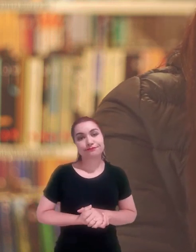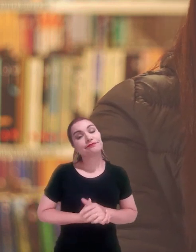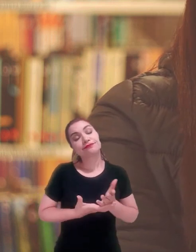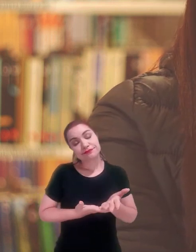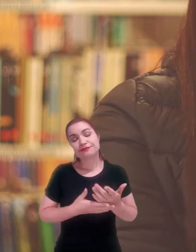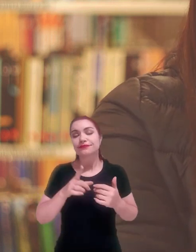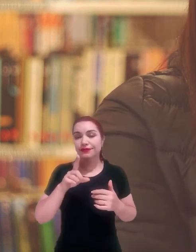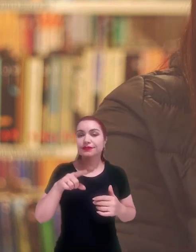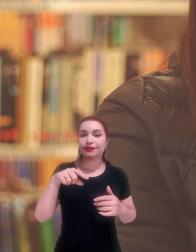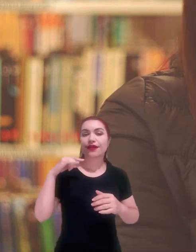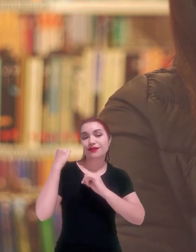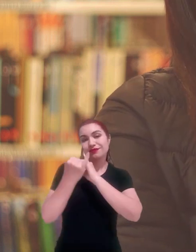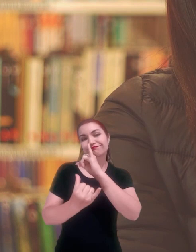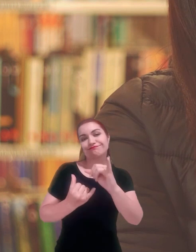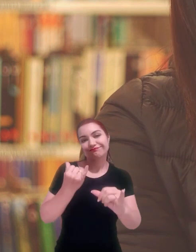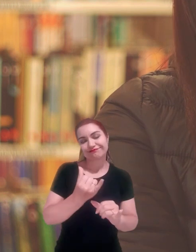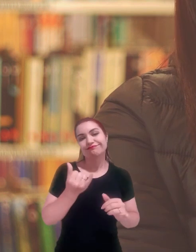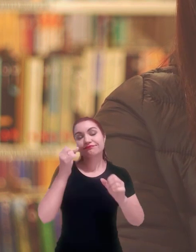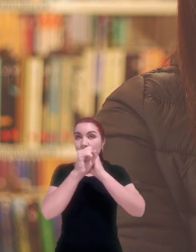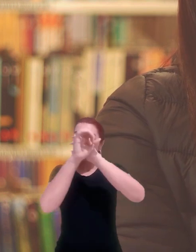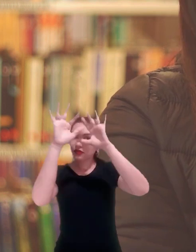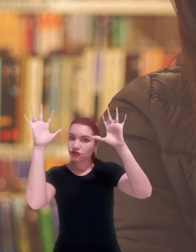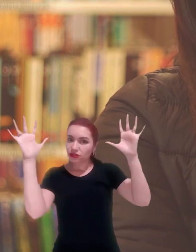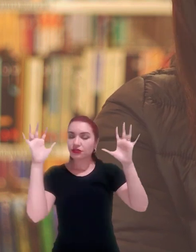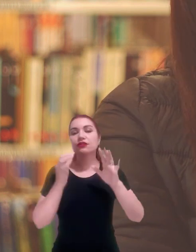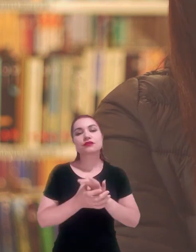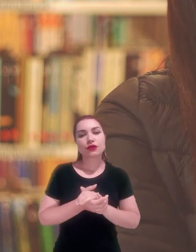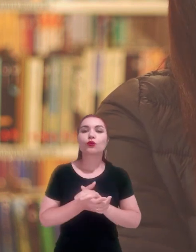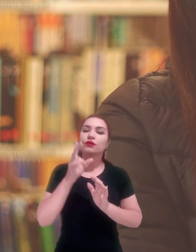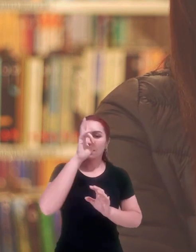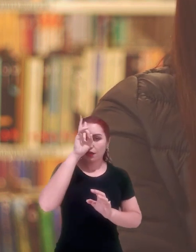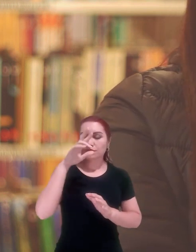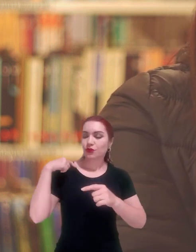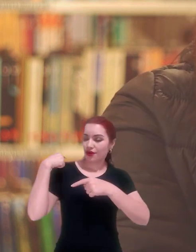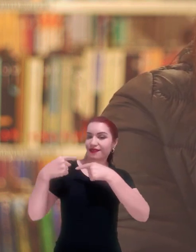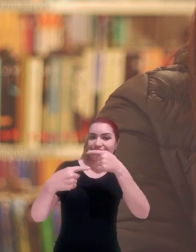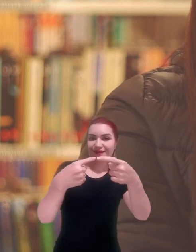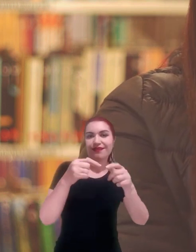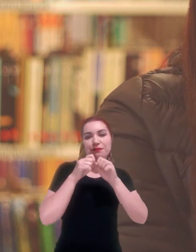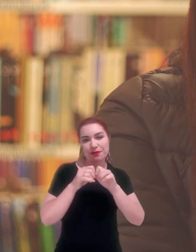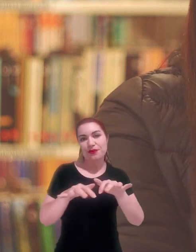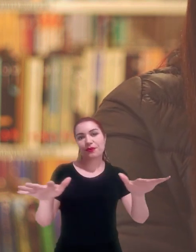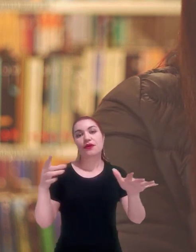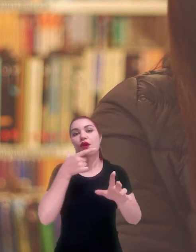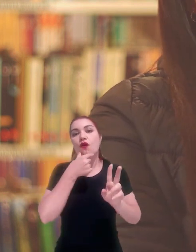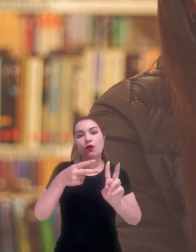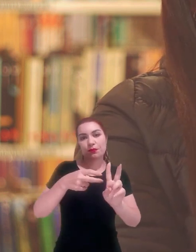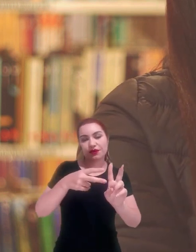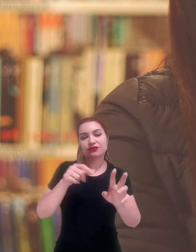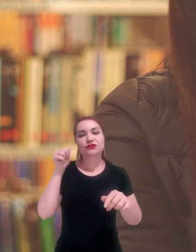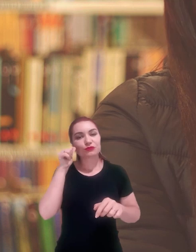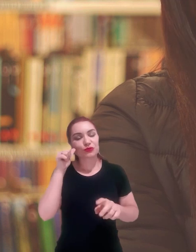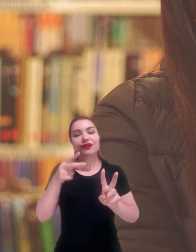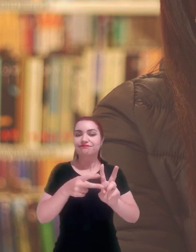é um lendário, né, um imaginário que faz com que preserve a história, né, tanto do índio Cepé quanto